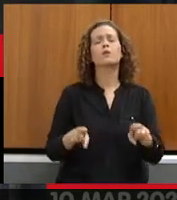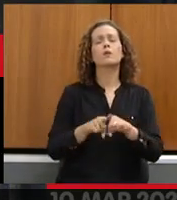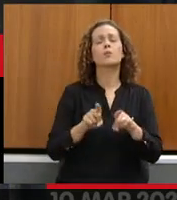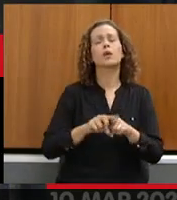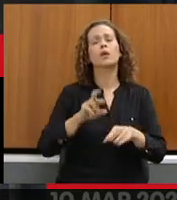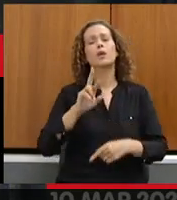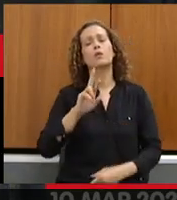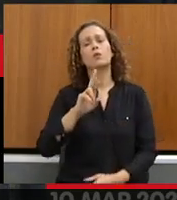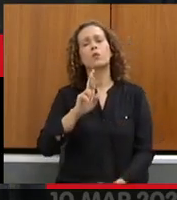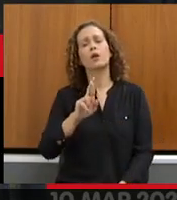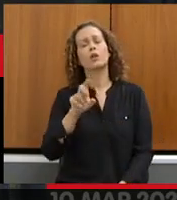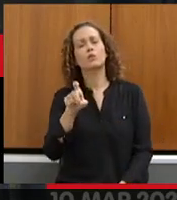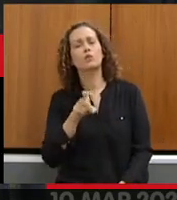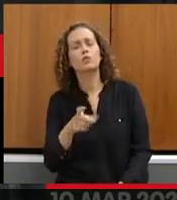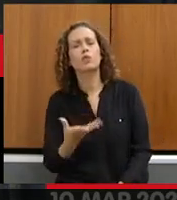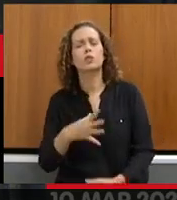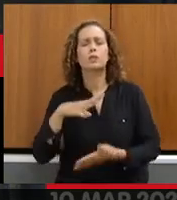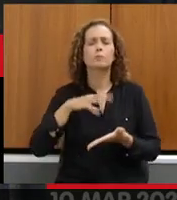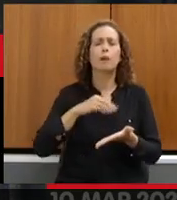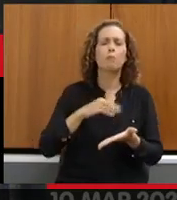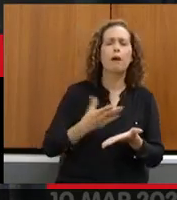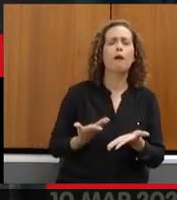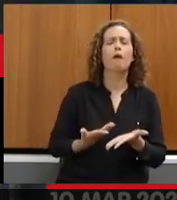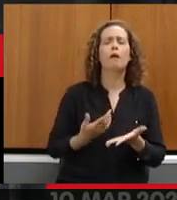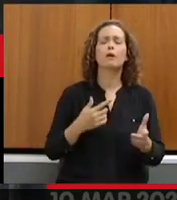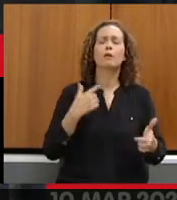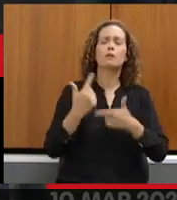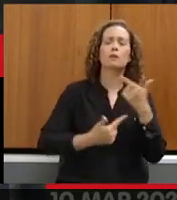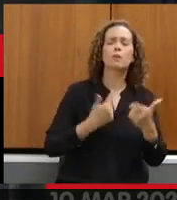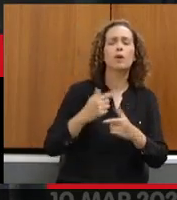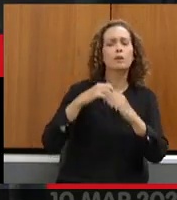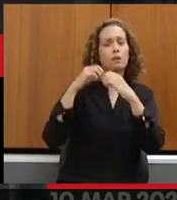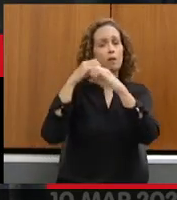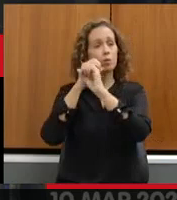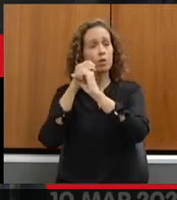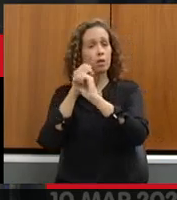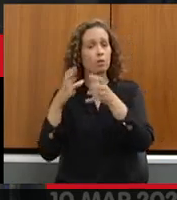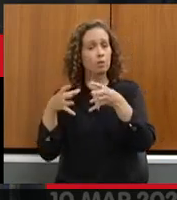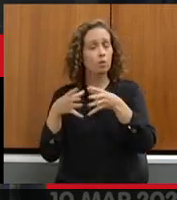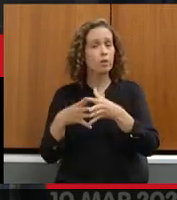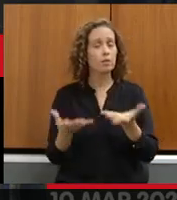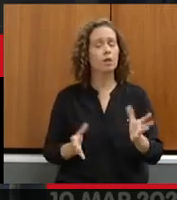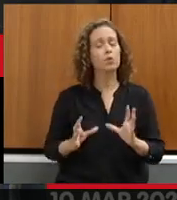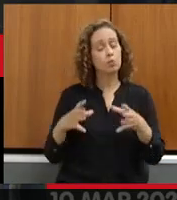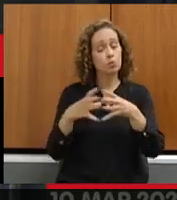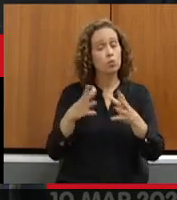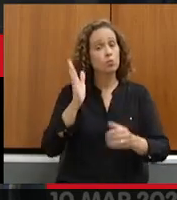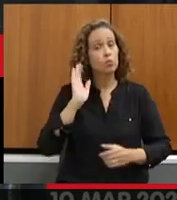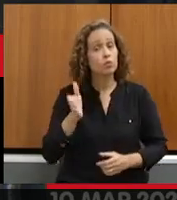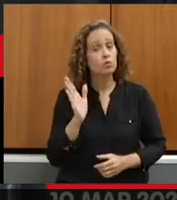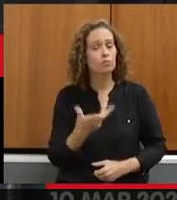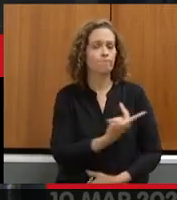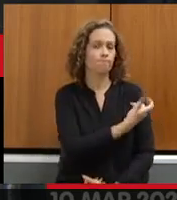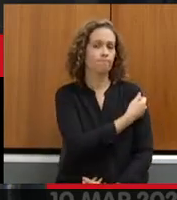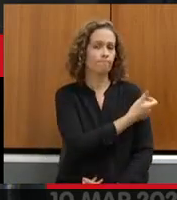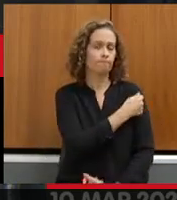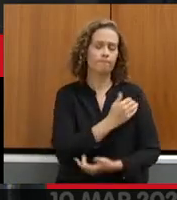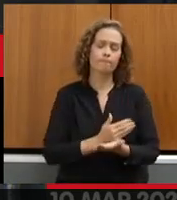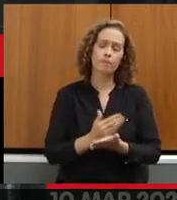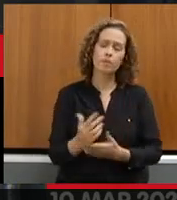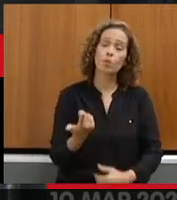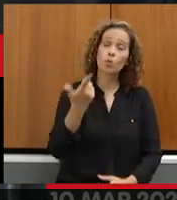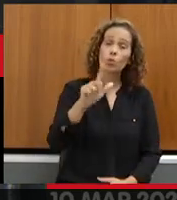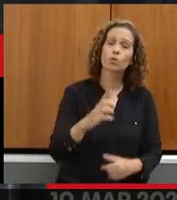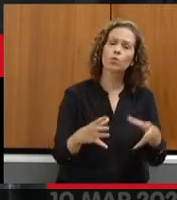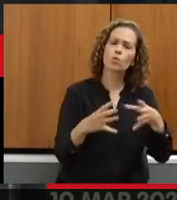mais do que os que estão no laboratório sido todos aqueles grupos já tinham sido vacinado a gente estava começando aí para os demais grupos de profissionais